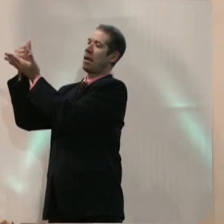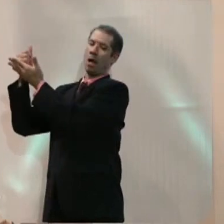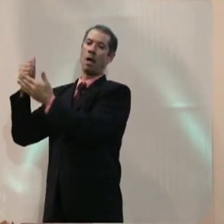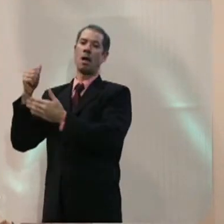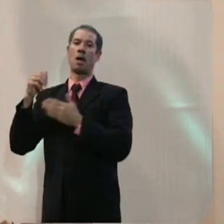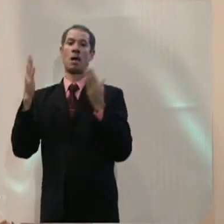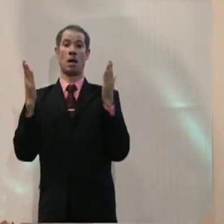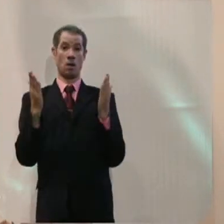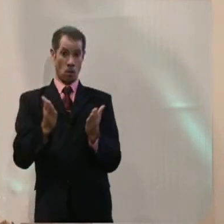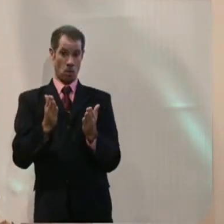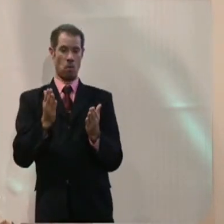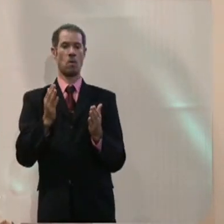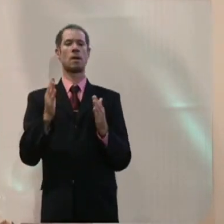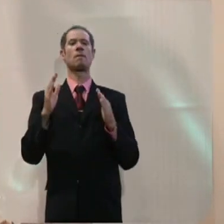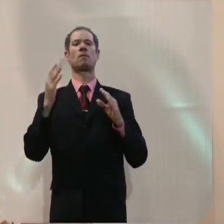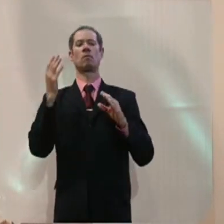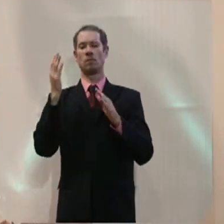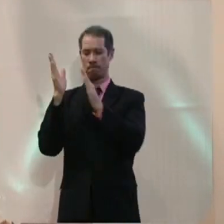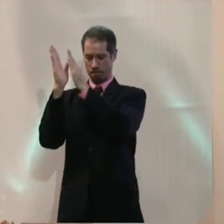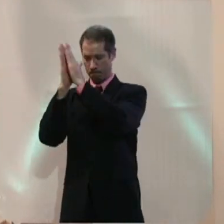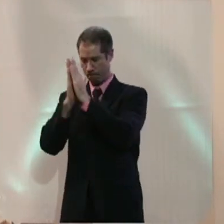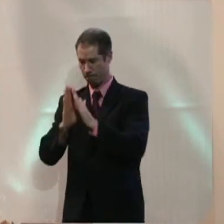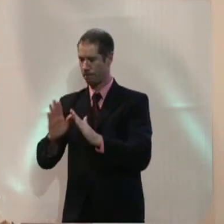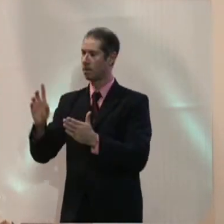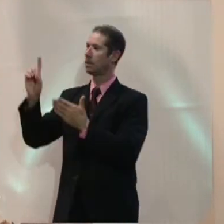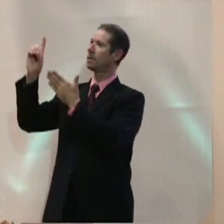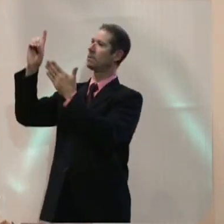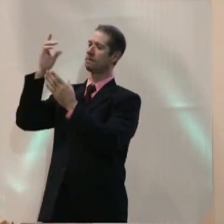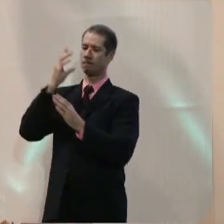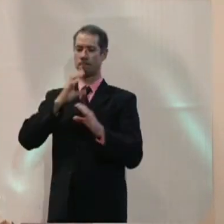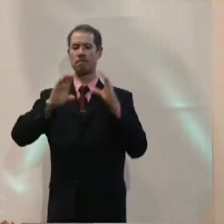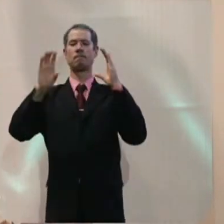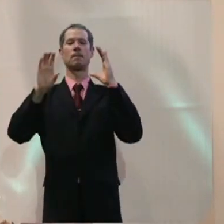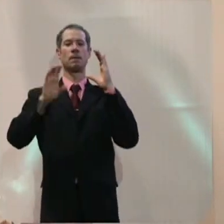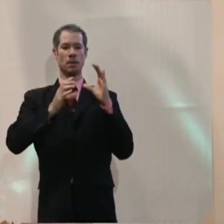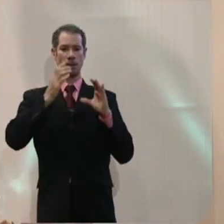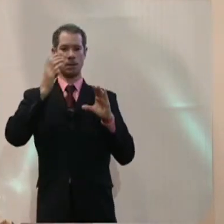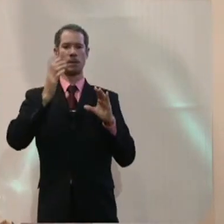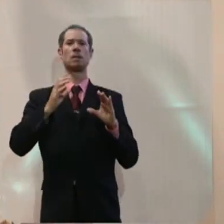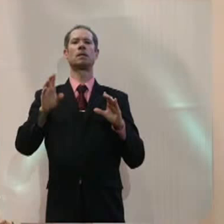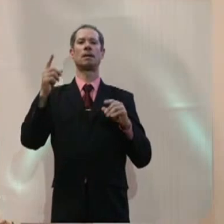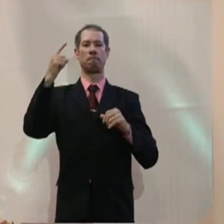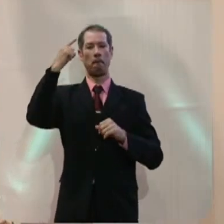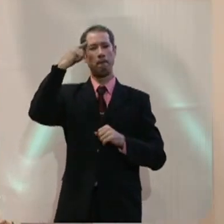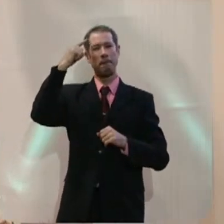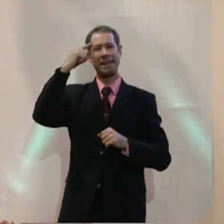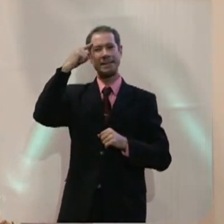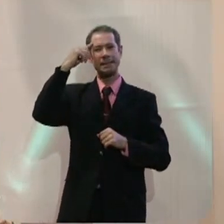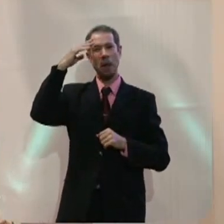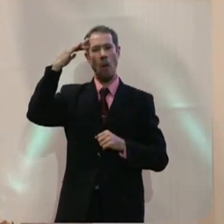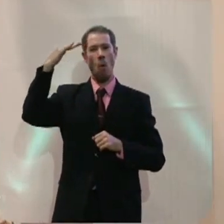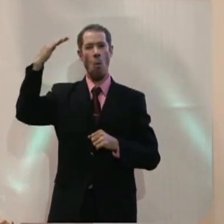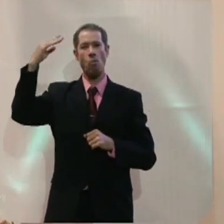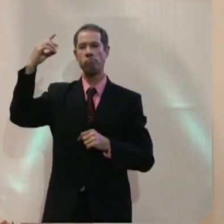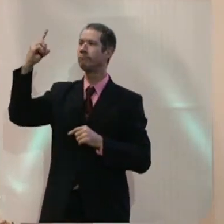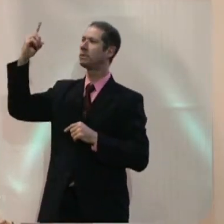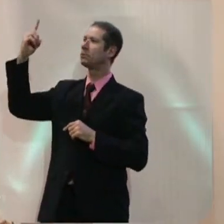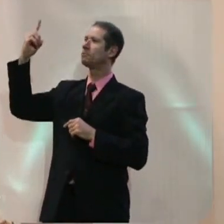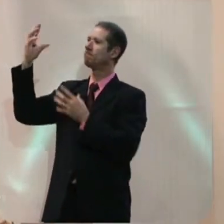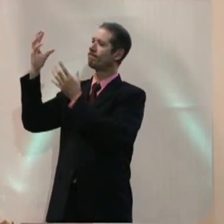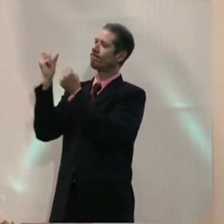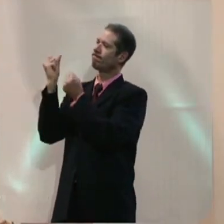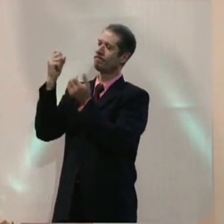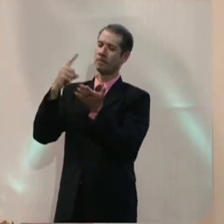a igreja vai cantar, vai adorar a Deus. Enquanto eles estão cantando, entra nesse link e assume um compromisso